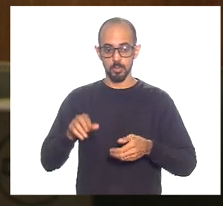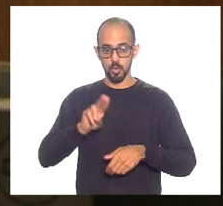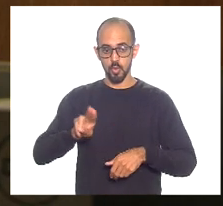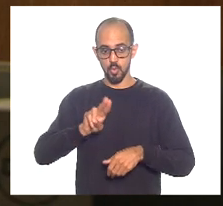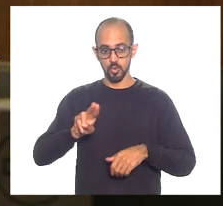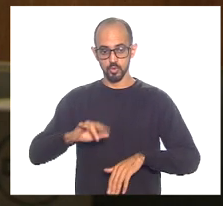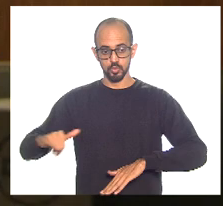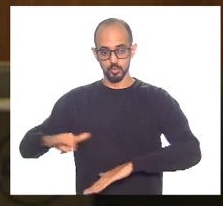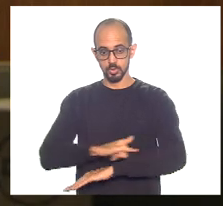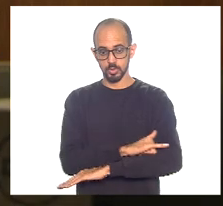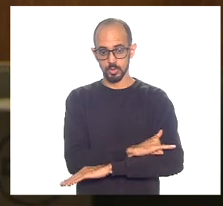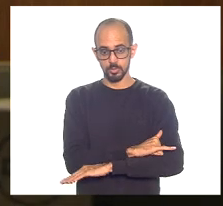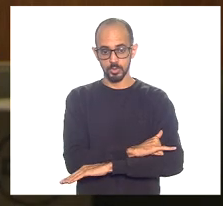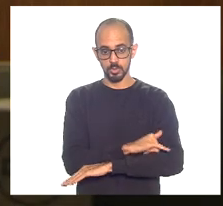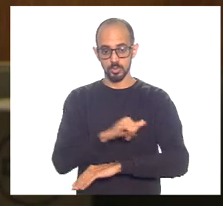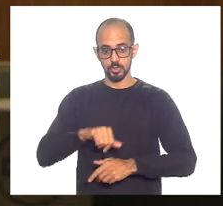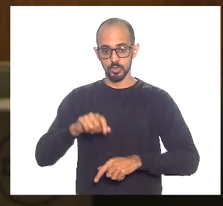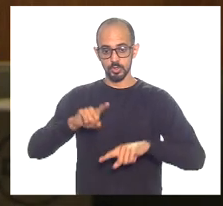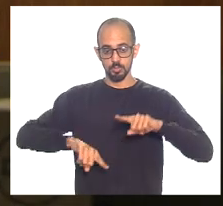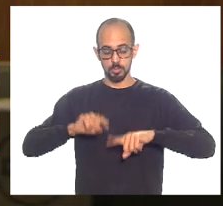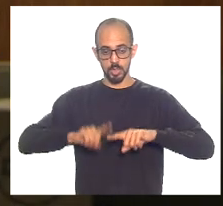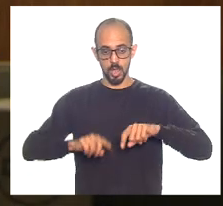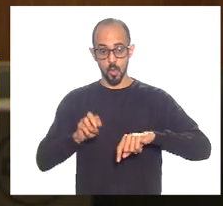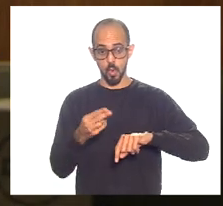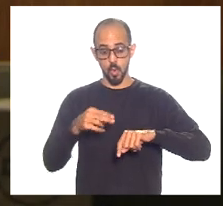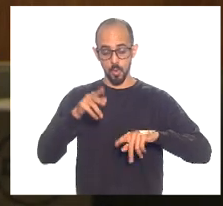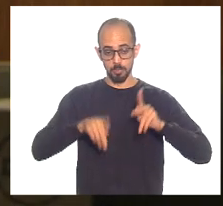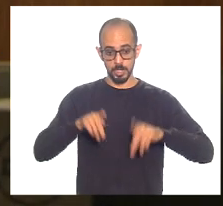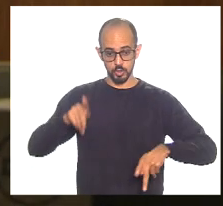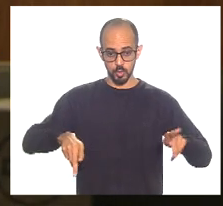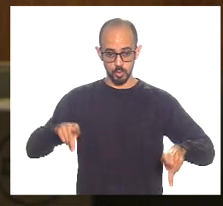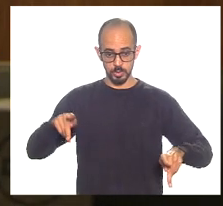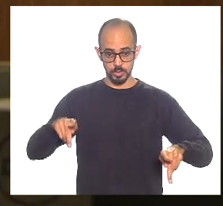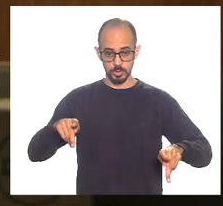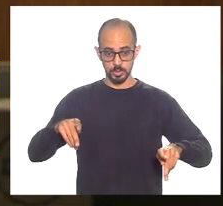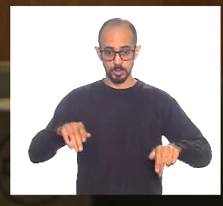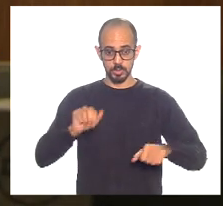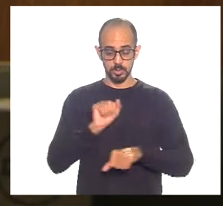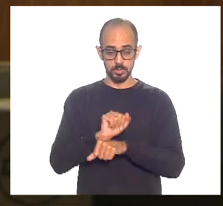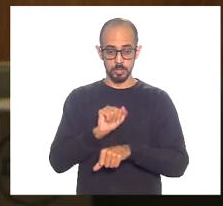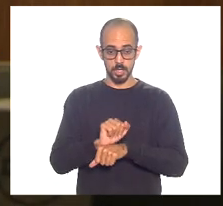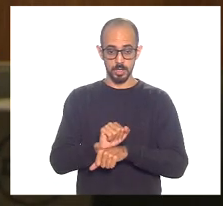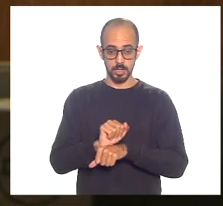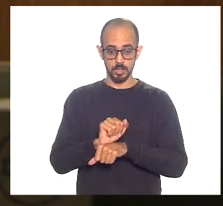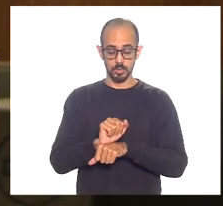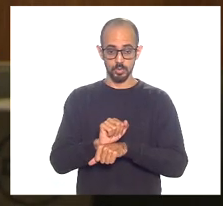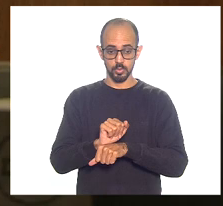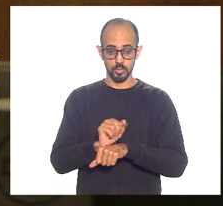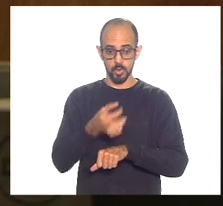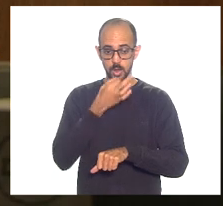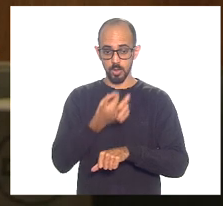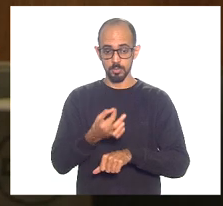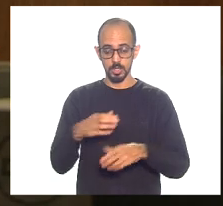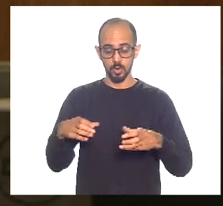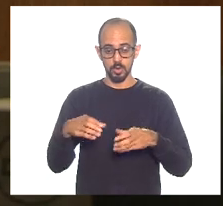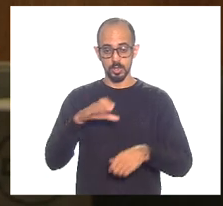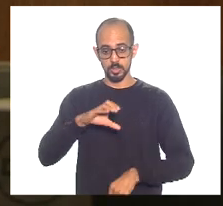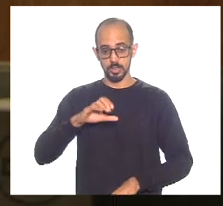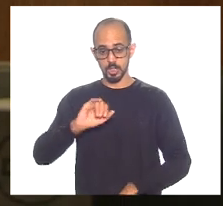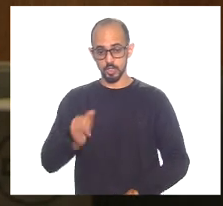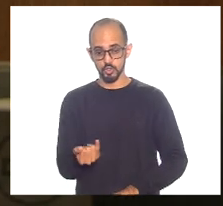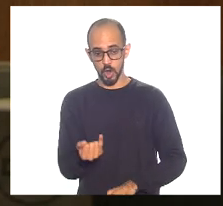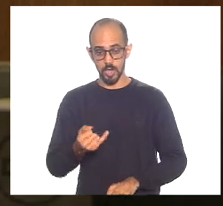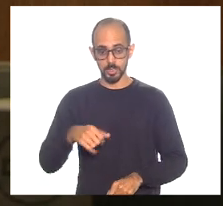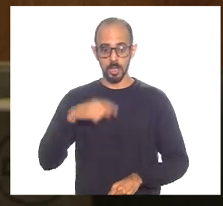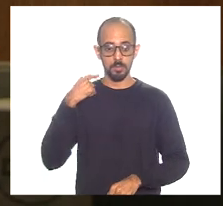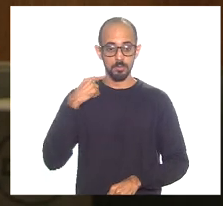de carga ou de pessoas. Pendendo de pareceres das comissões de Constituição e Justiça, de Minas